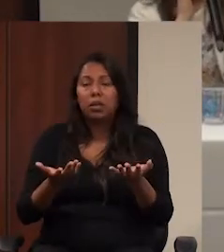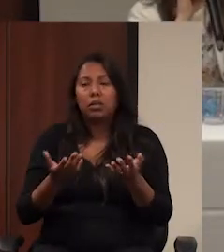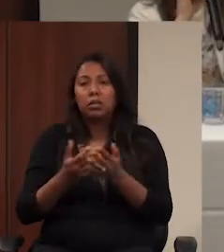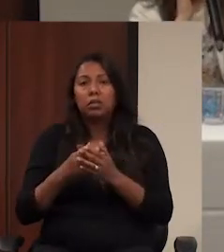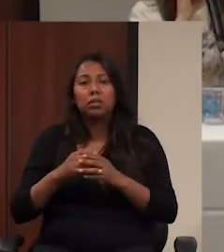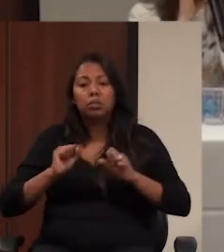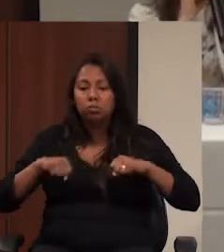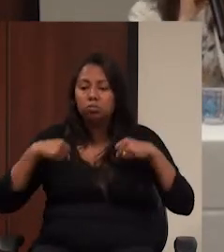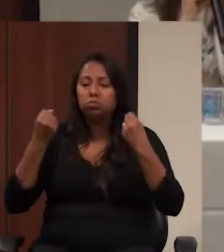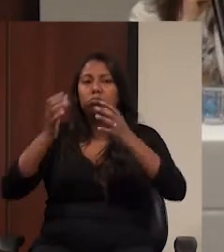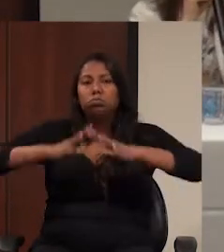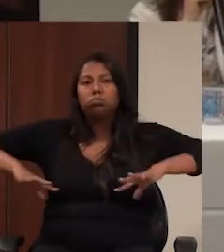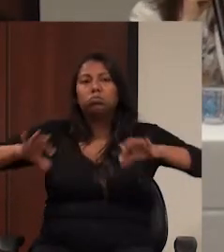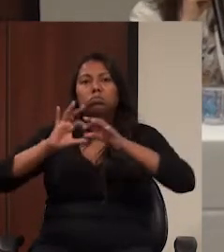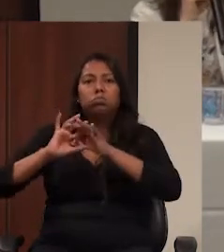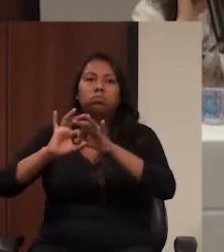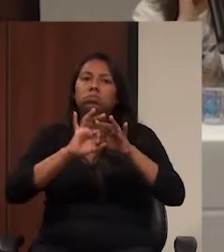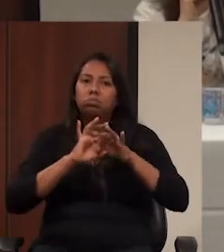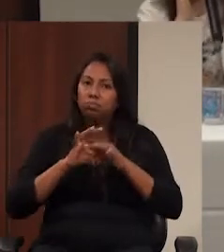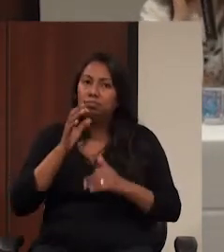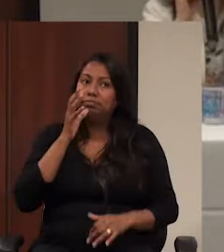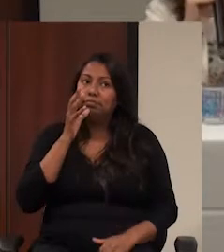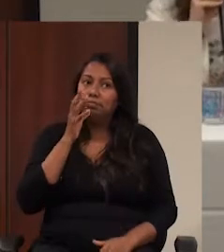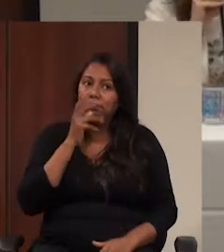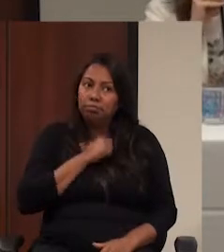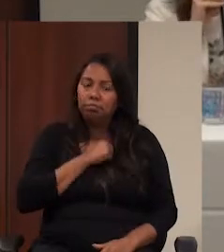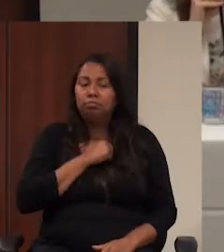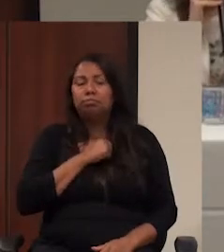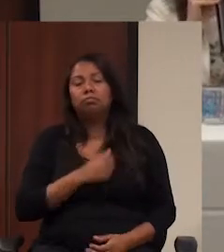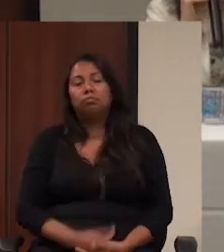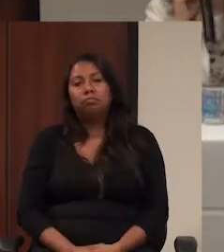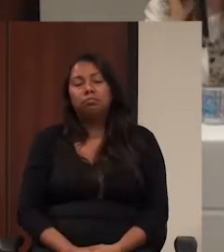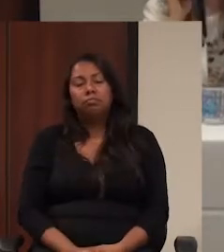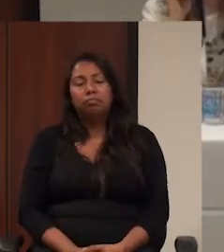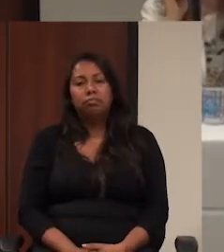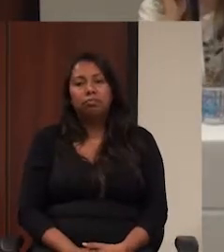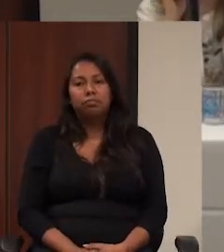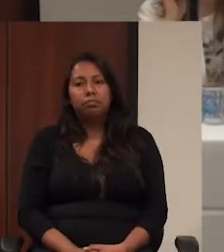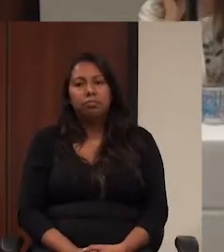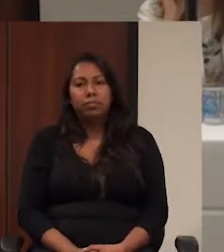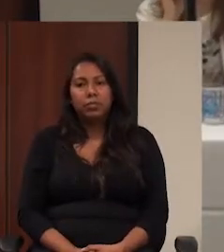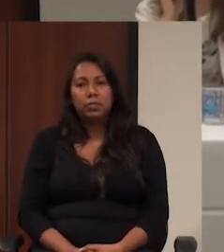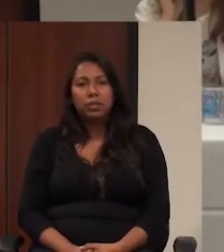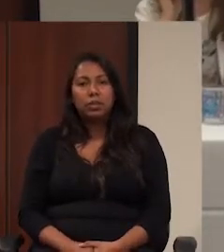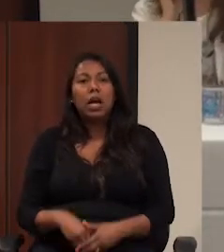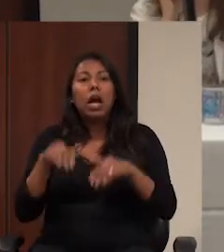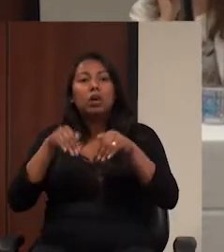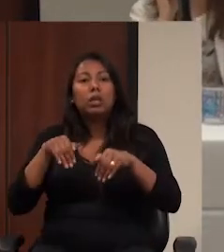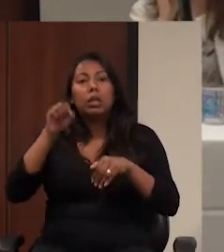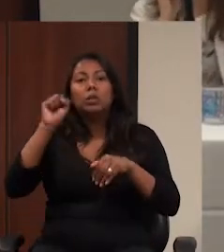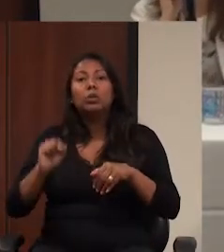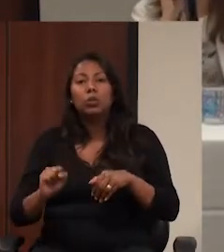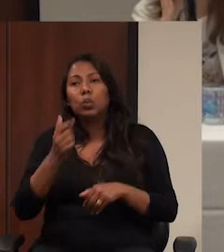coletivo, né? E isso leva um tempo. Né? A pessoa tem o seu tempo. No sul da Austrália teve um outro